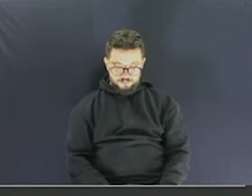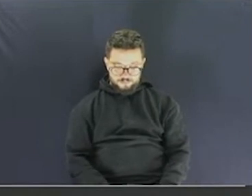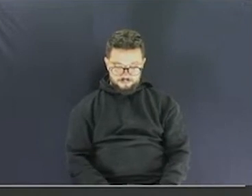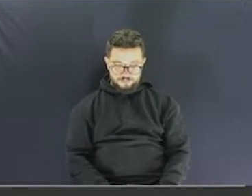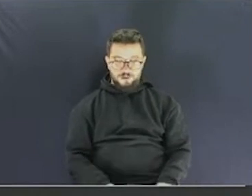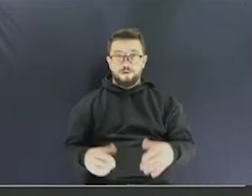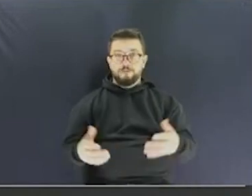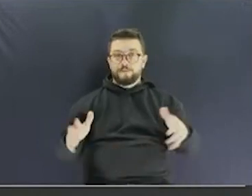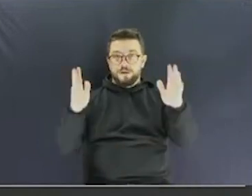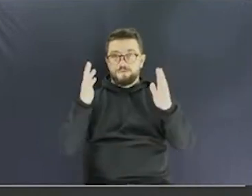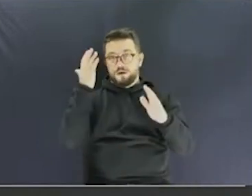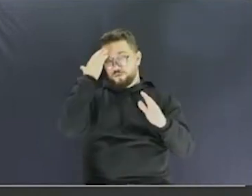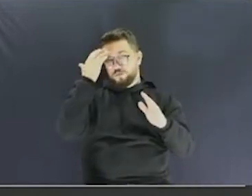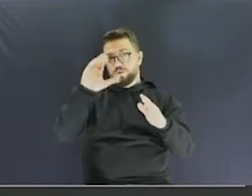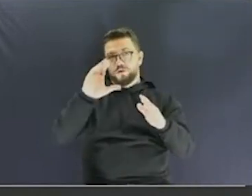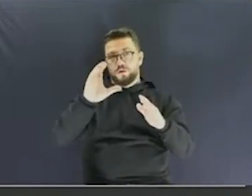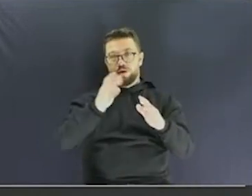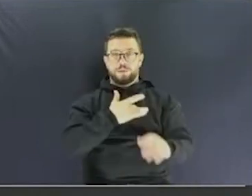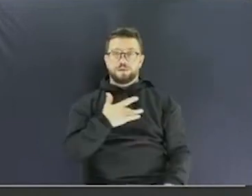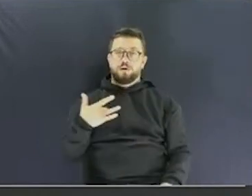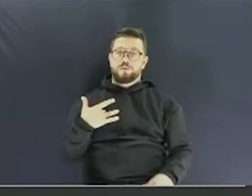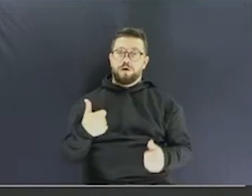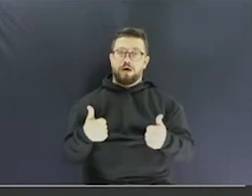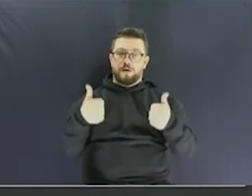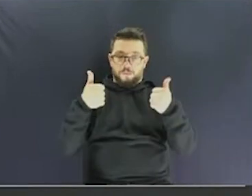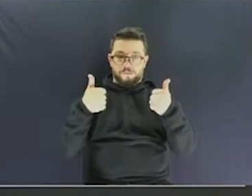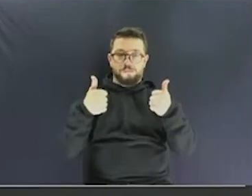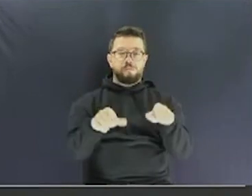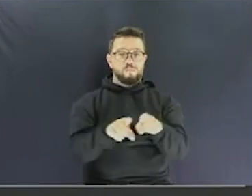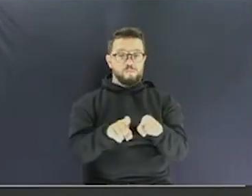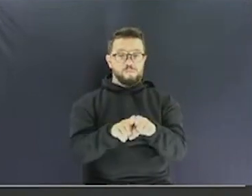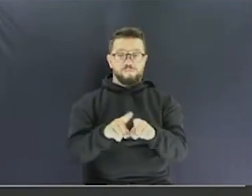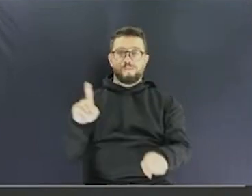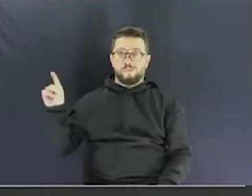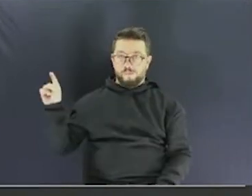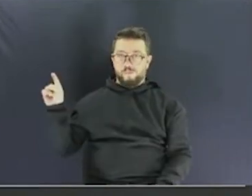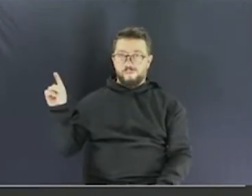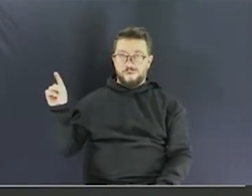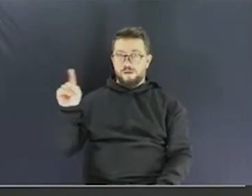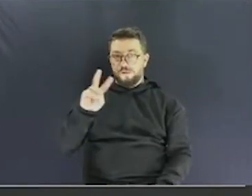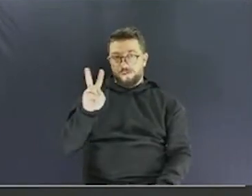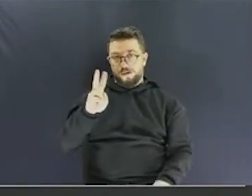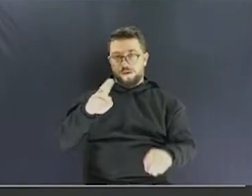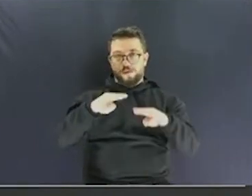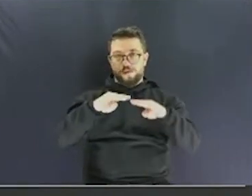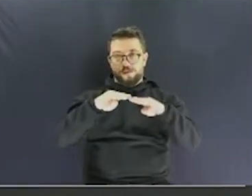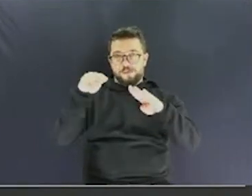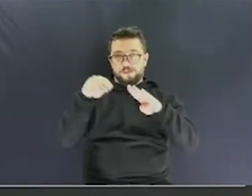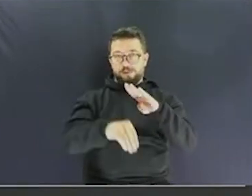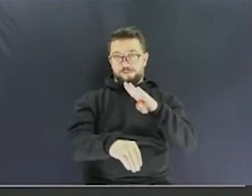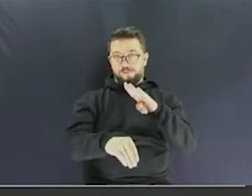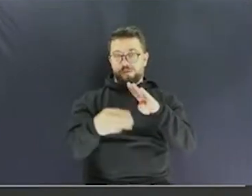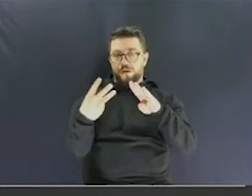taxa de mortalidade prematura de 30 a 69 anos, ela deve ficar abaixo dos 300 a cada 100